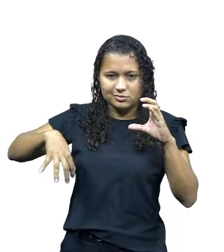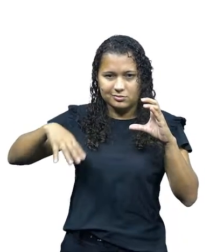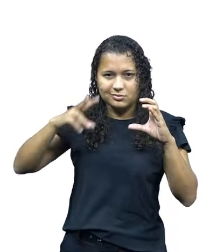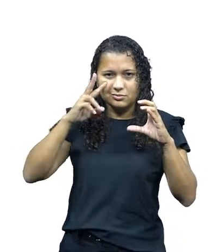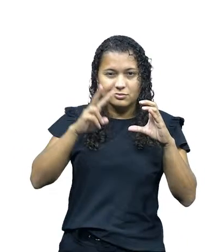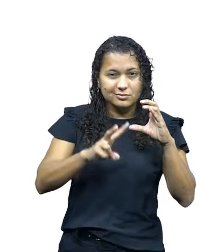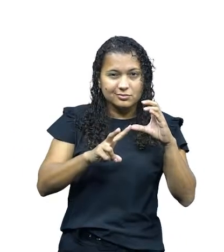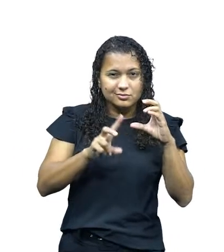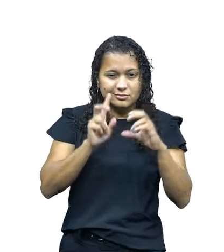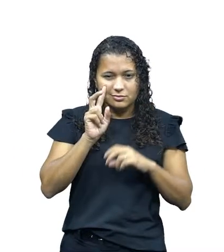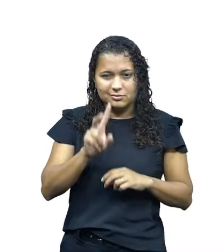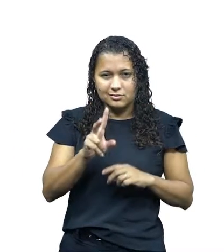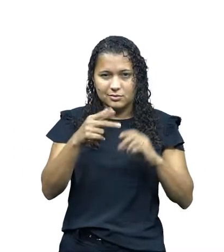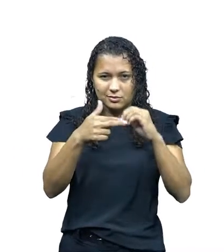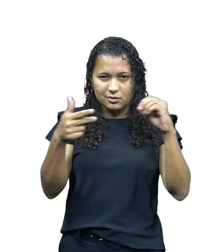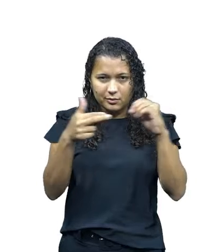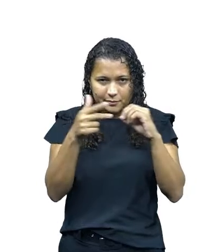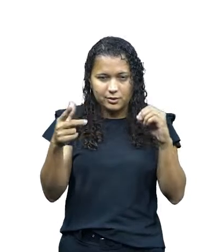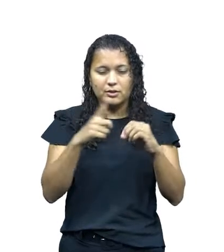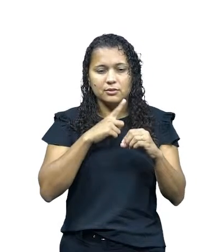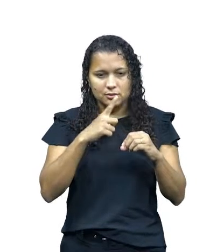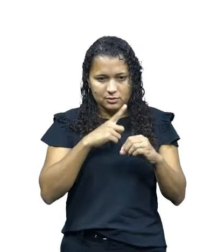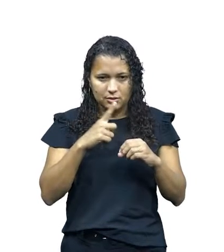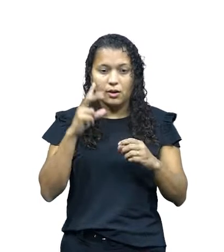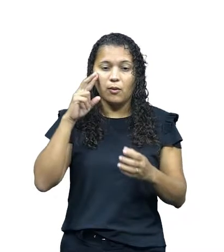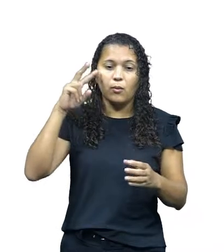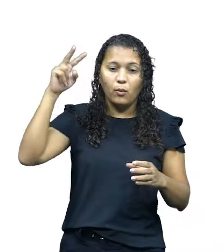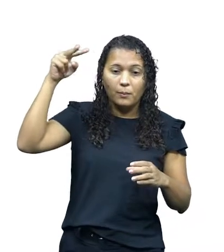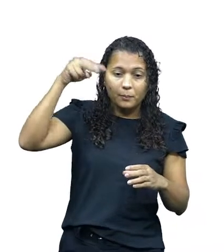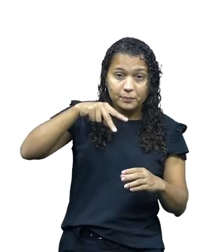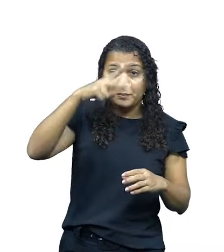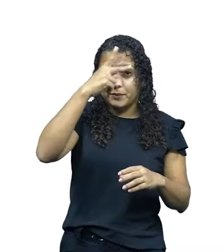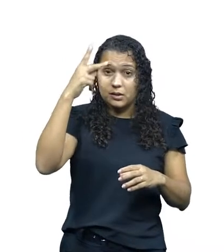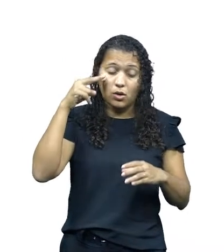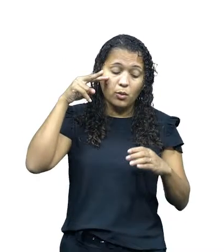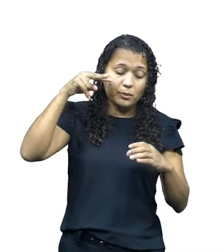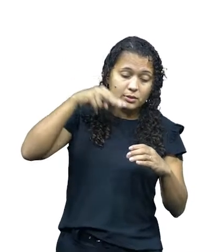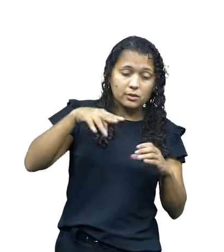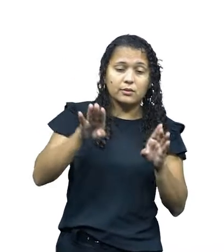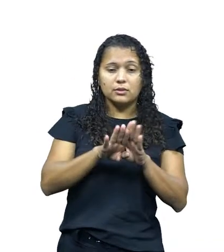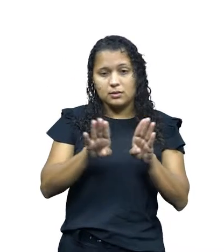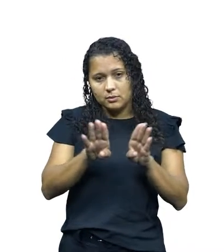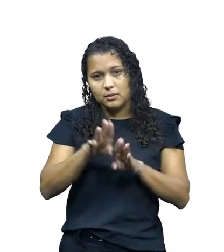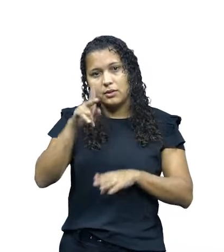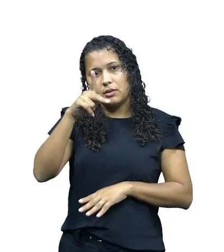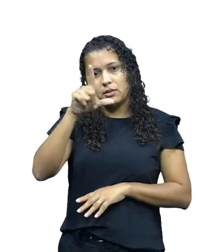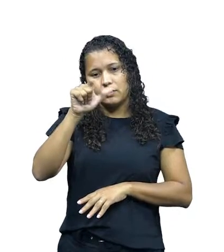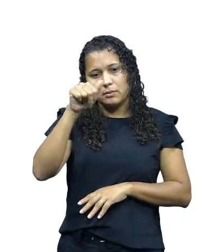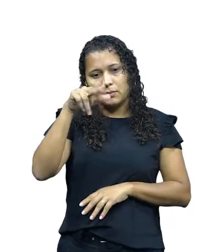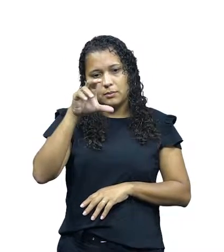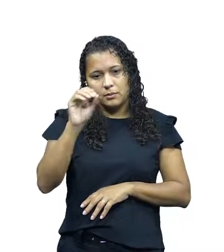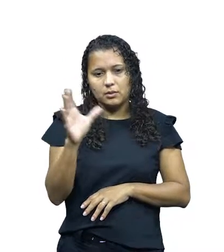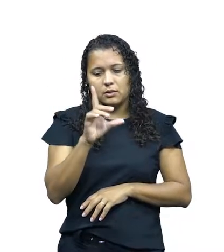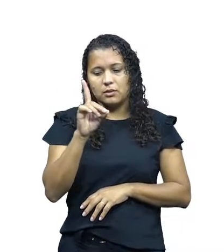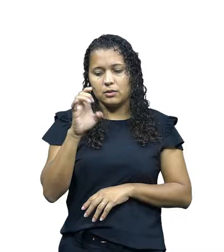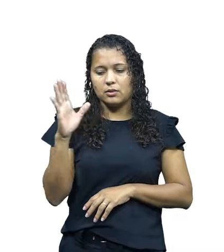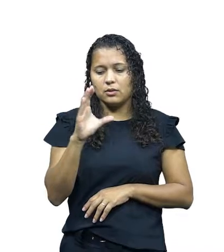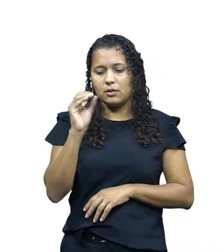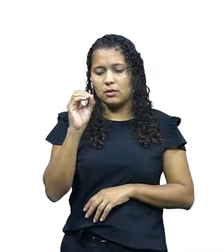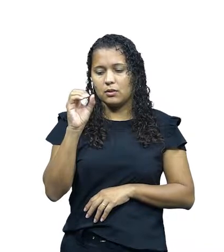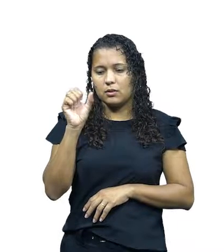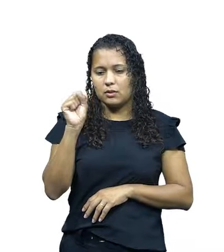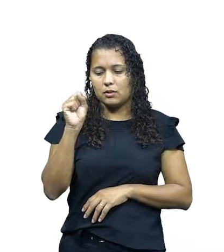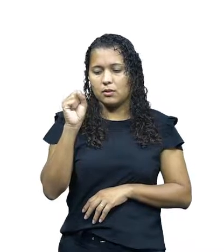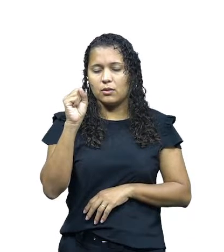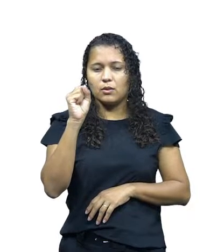nós removemos a parte do objeto situada entre o observador e o plano de corte. E